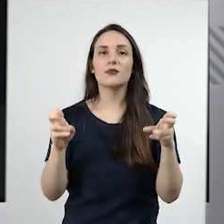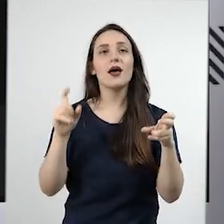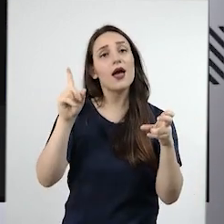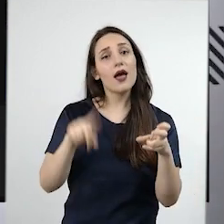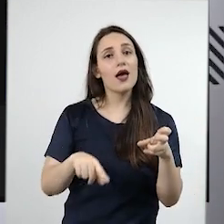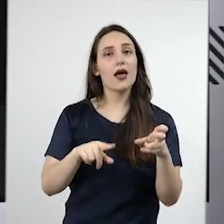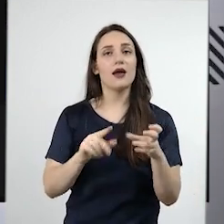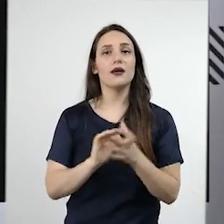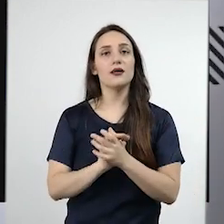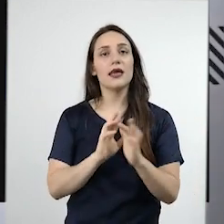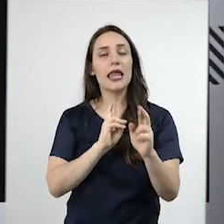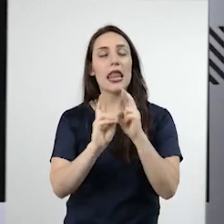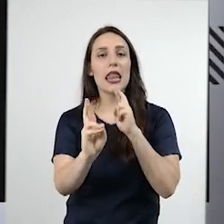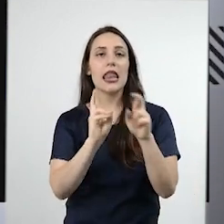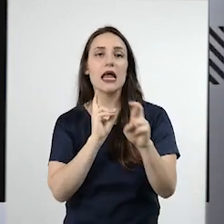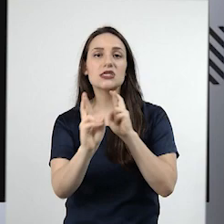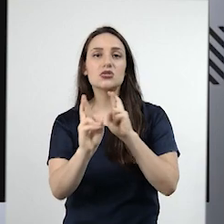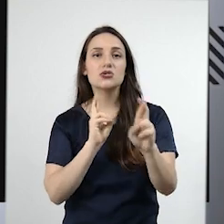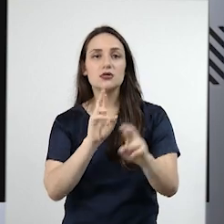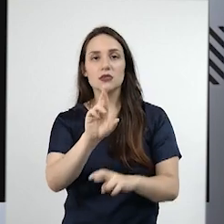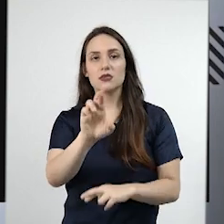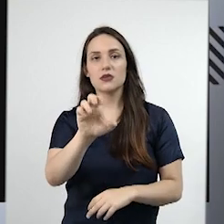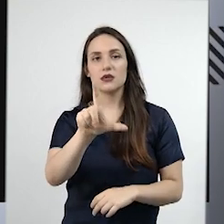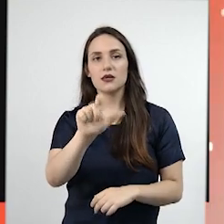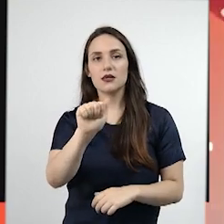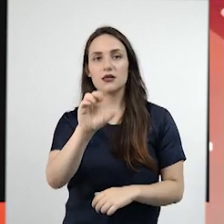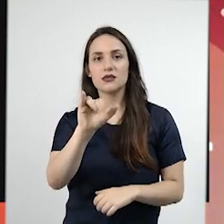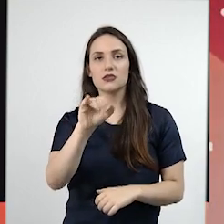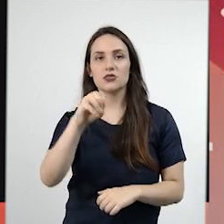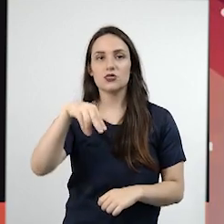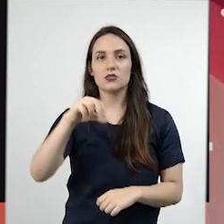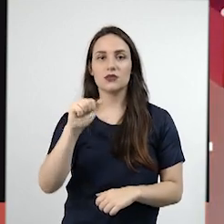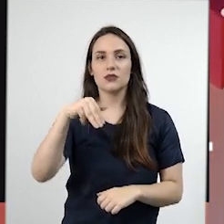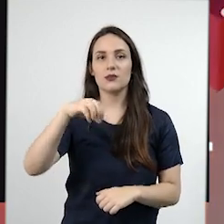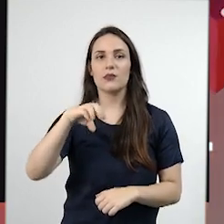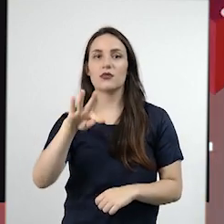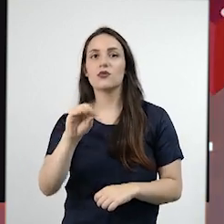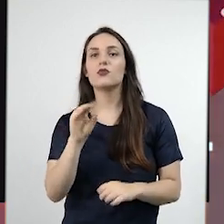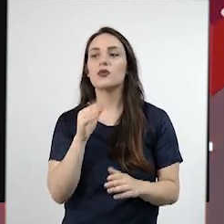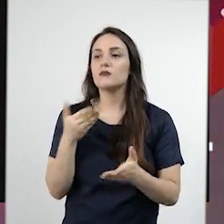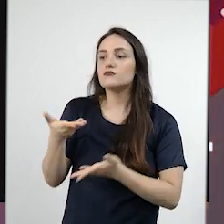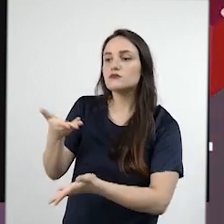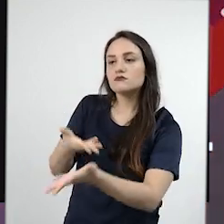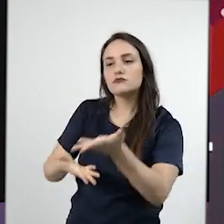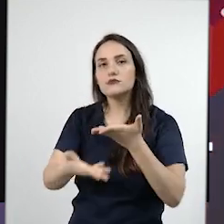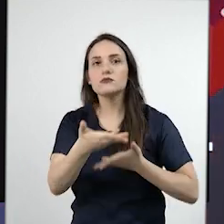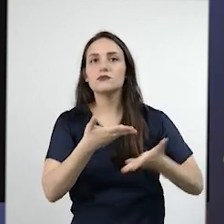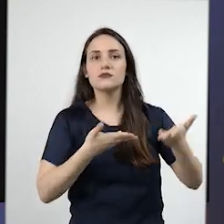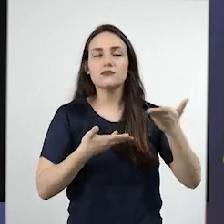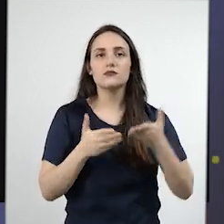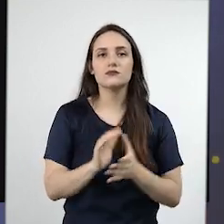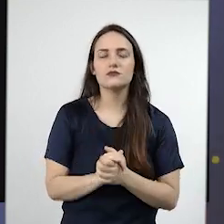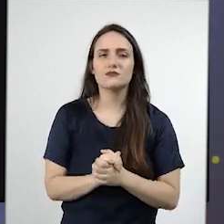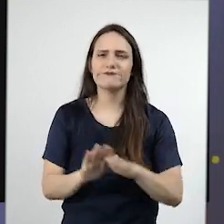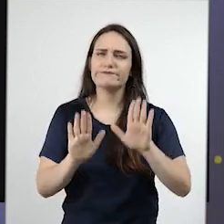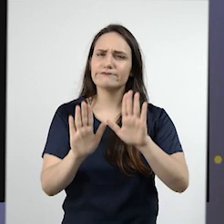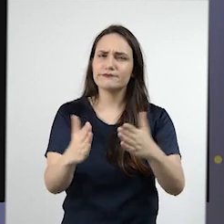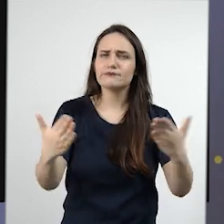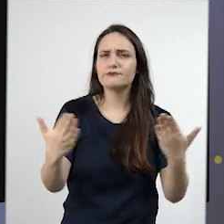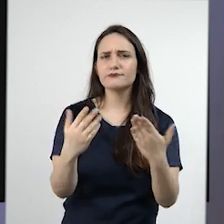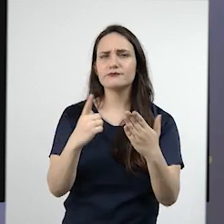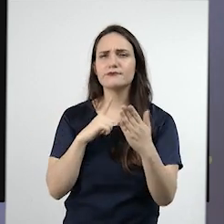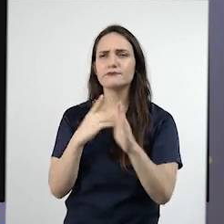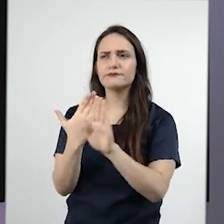né, Fernanda? Que é o relacionamento, é a arte de conversar, de se relacionar. Esse